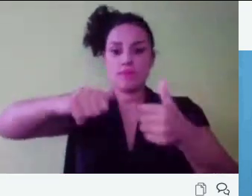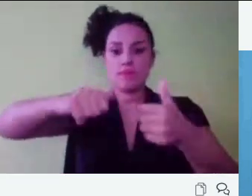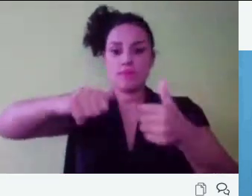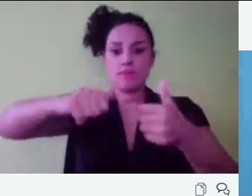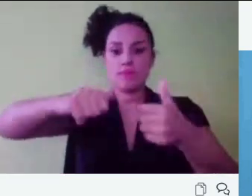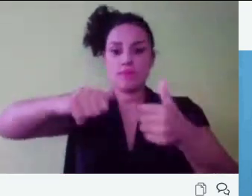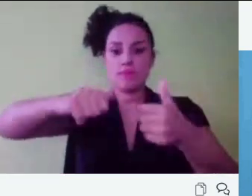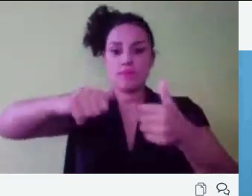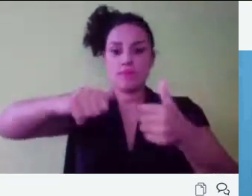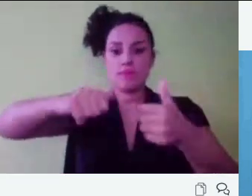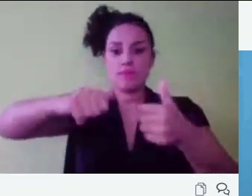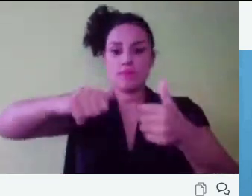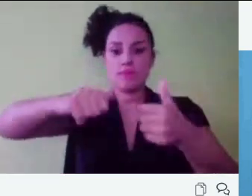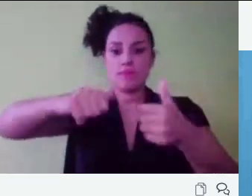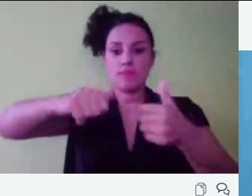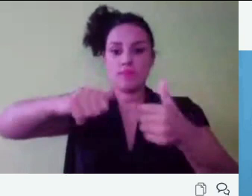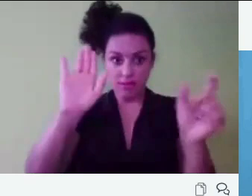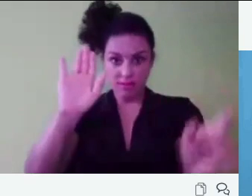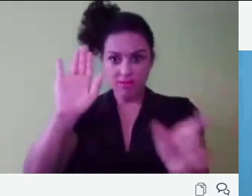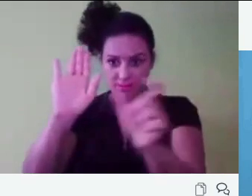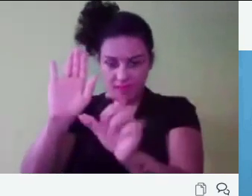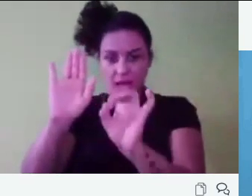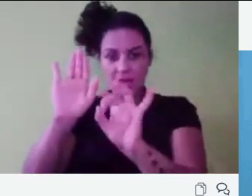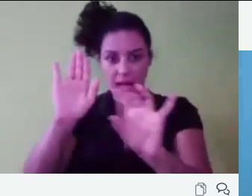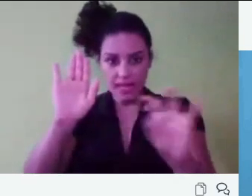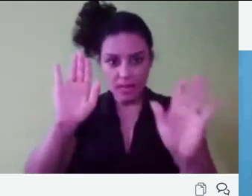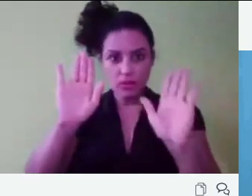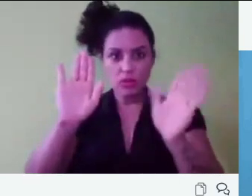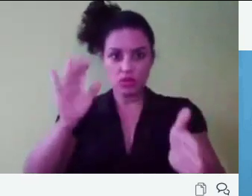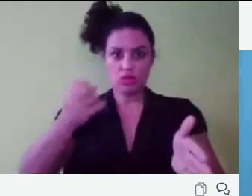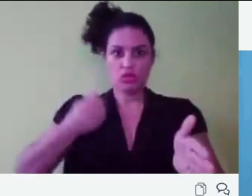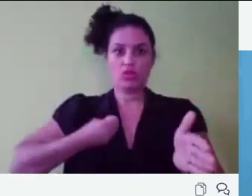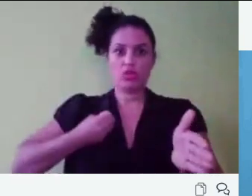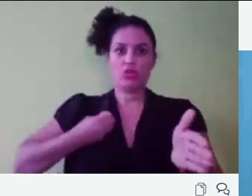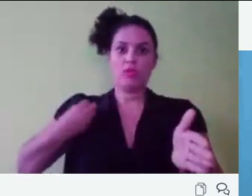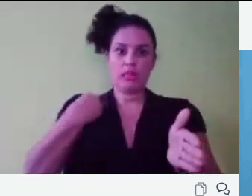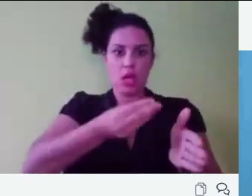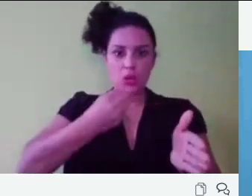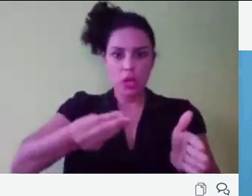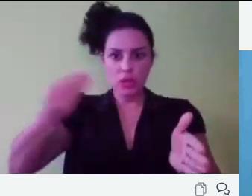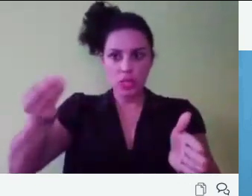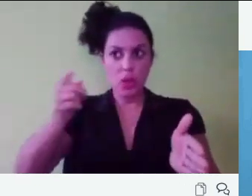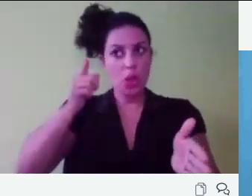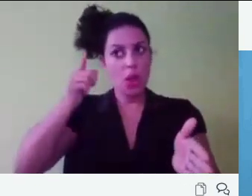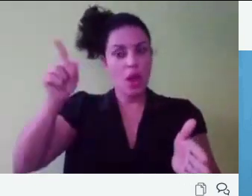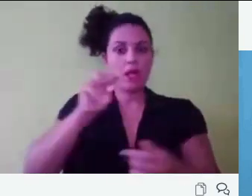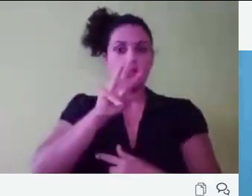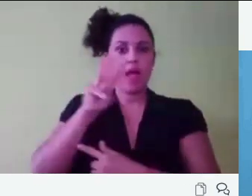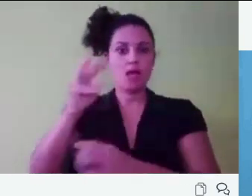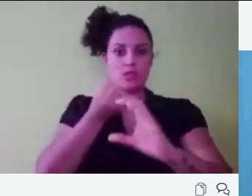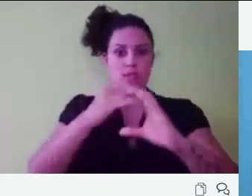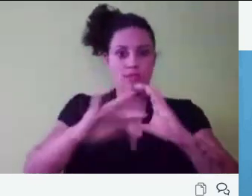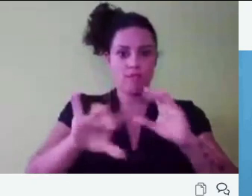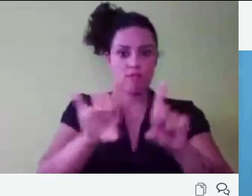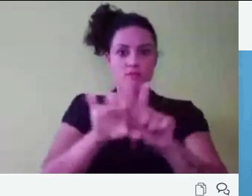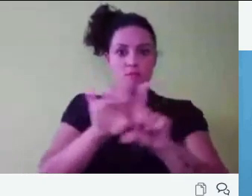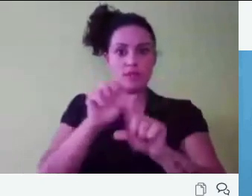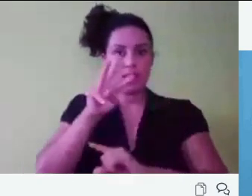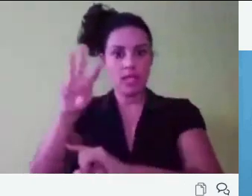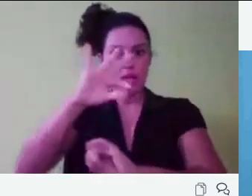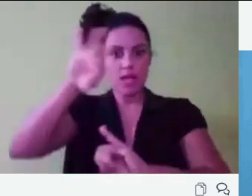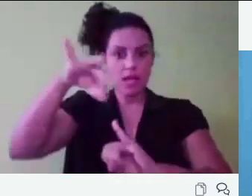sorteio, que foi divulgado nos sítios do CEFOL e do IFES. O sorteio eletrônico